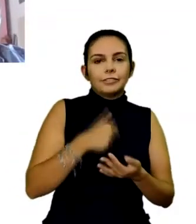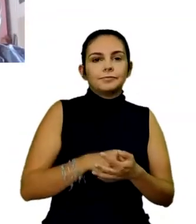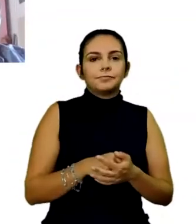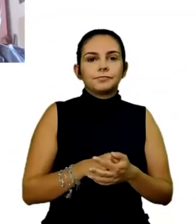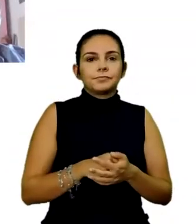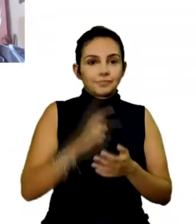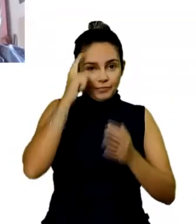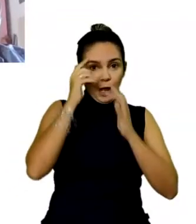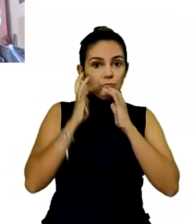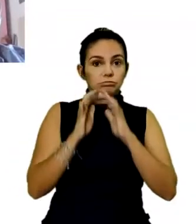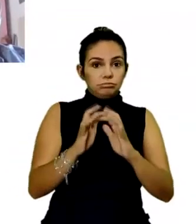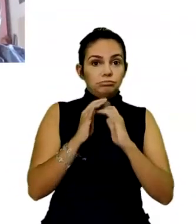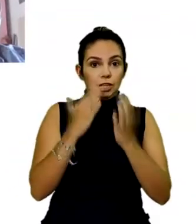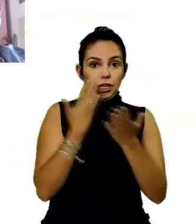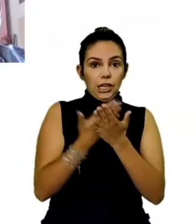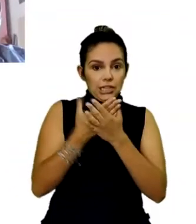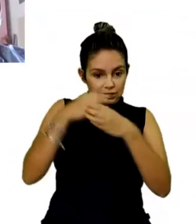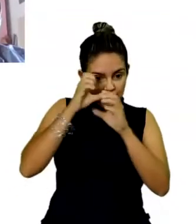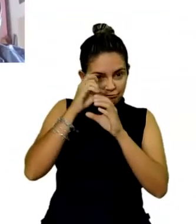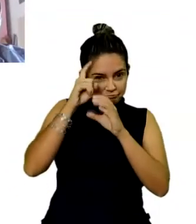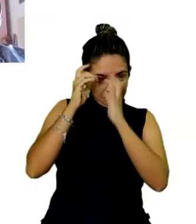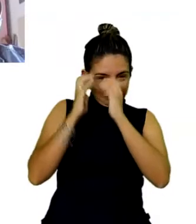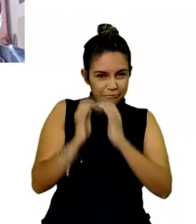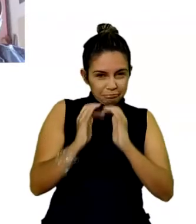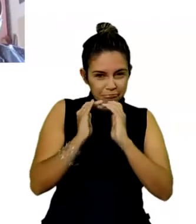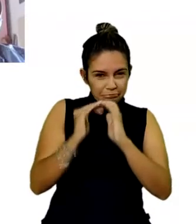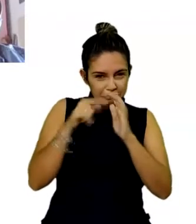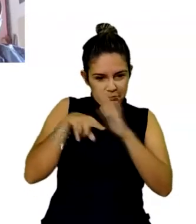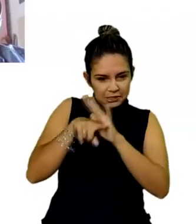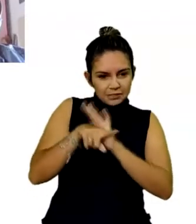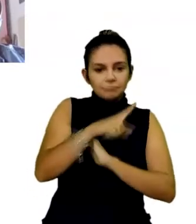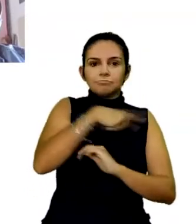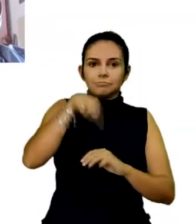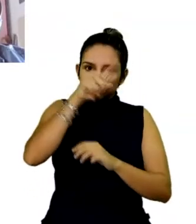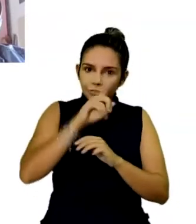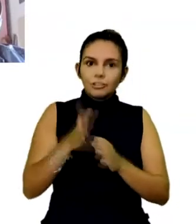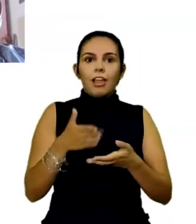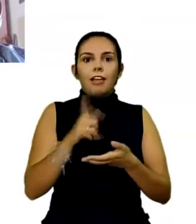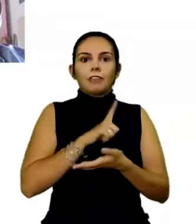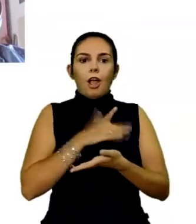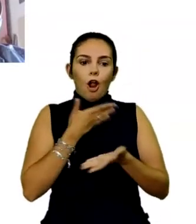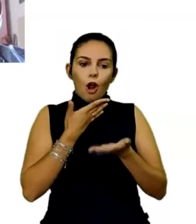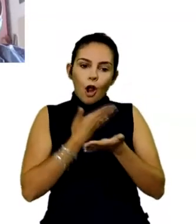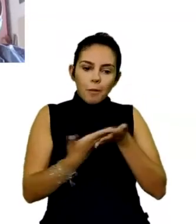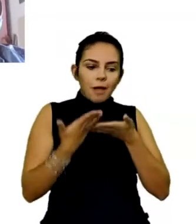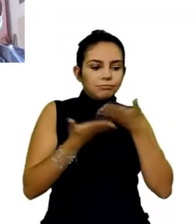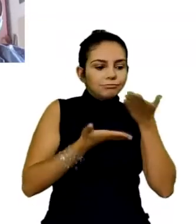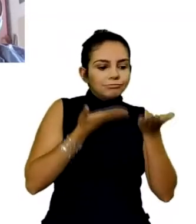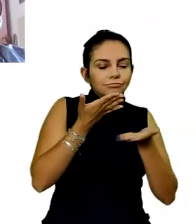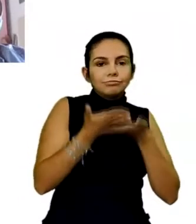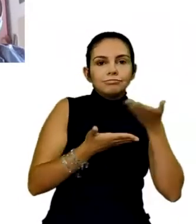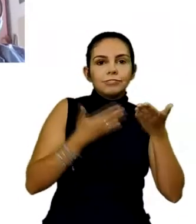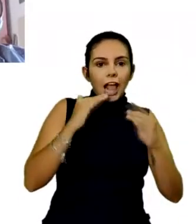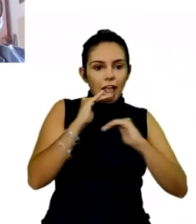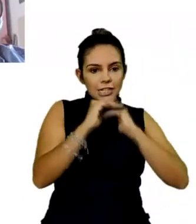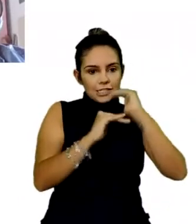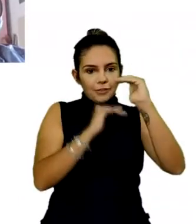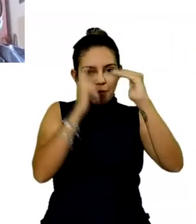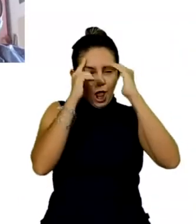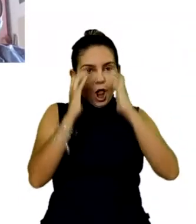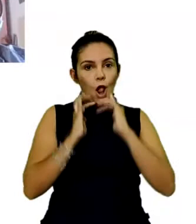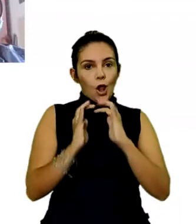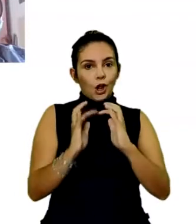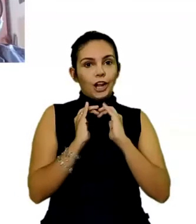a neurociência já questionou isso, dizendo que isso já começa a desenvolver a cognição